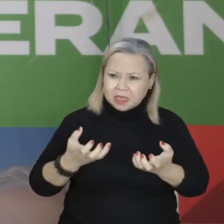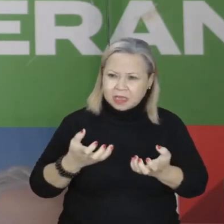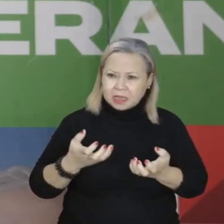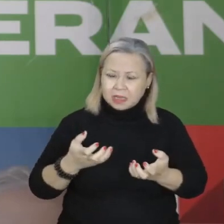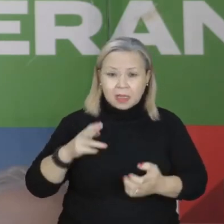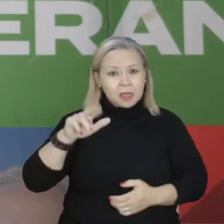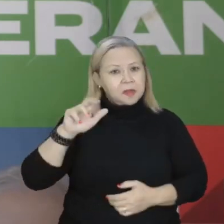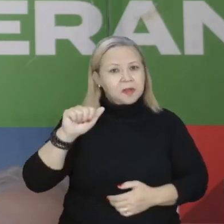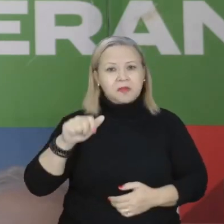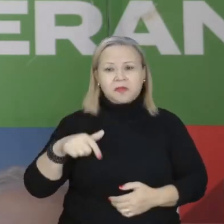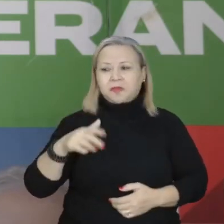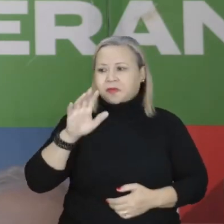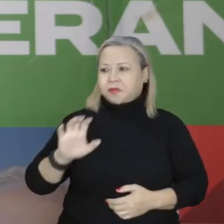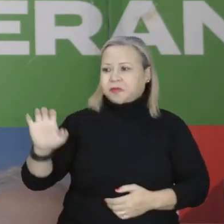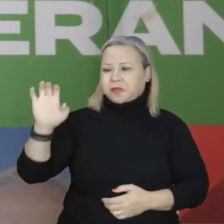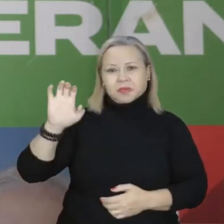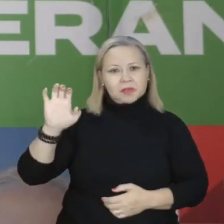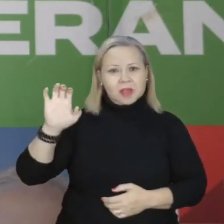num Estado,